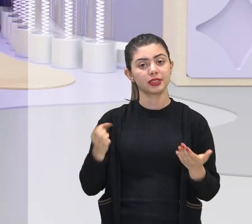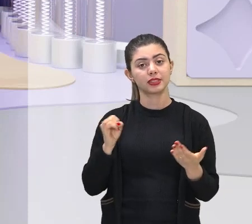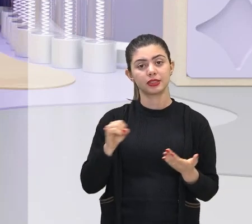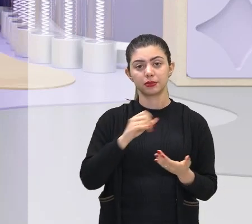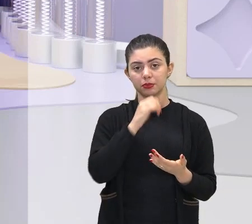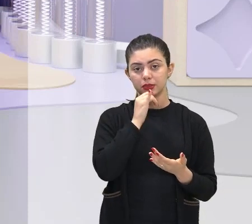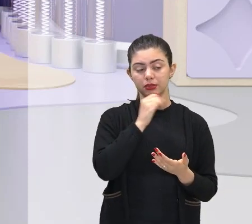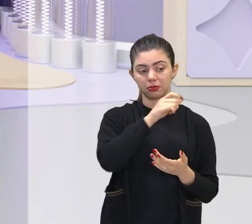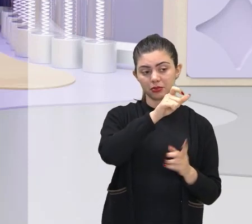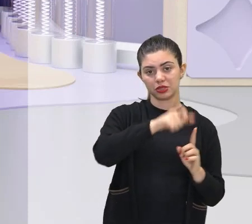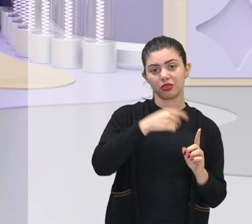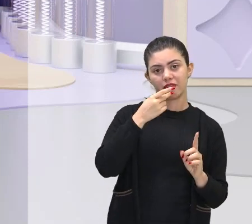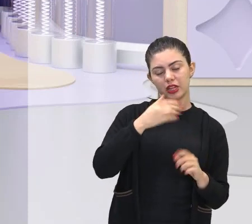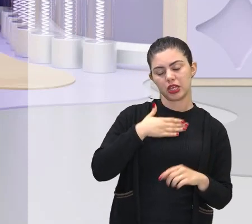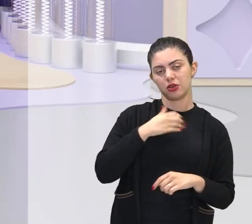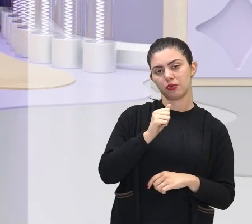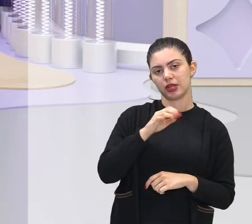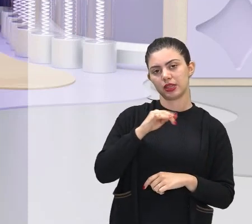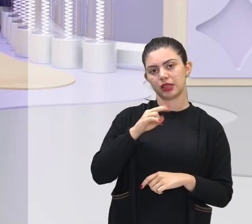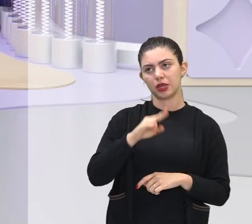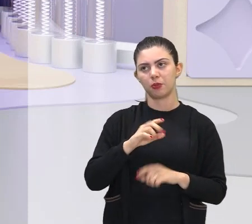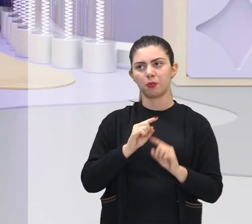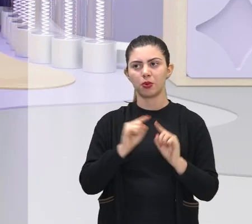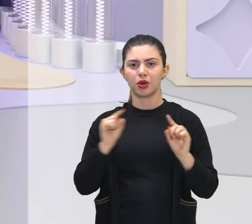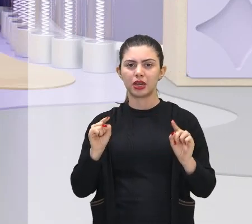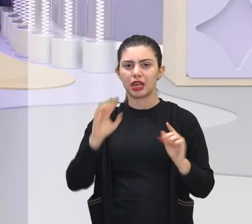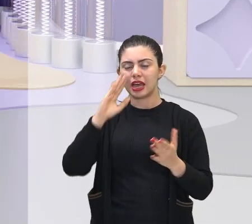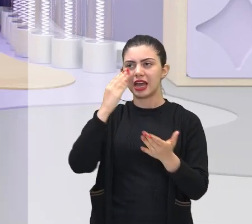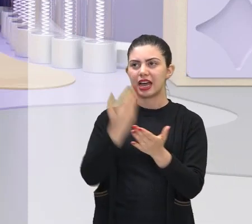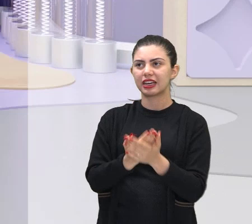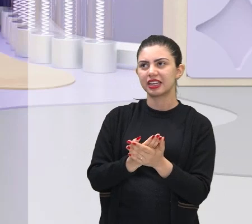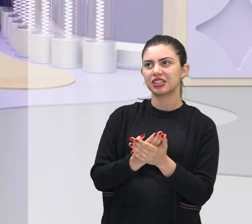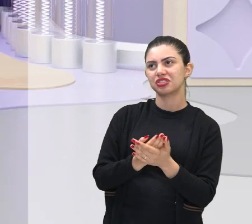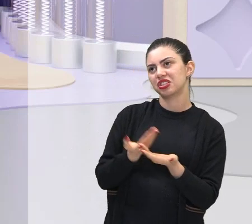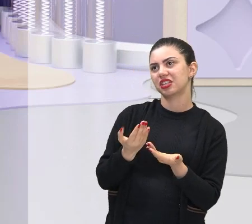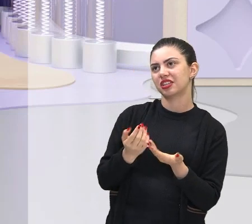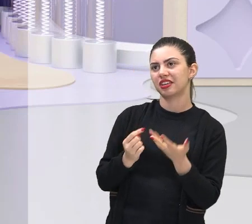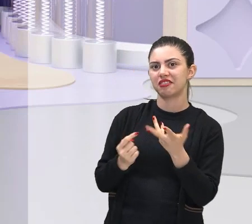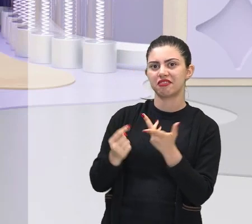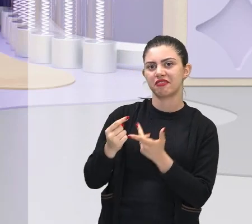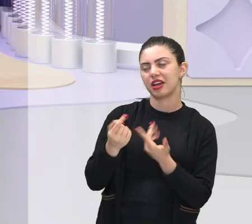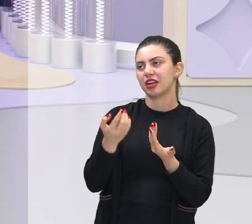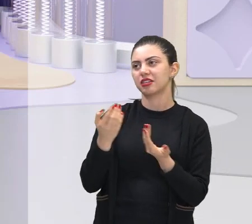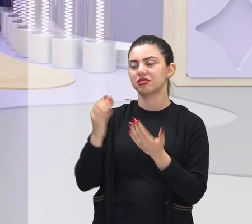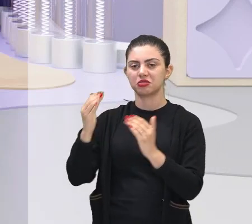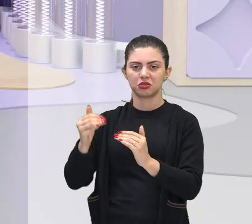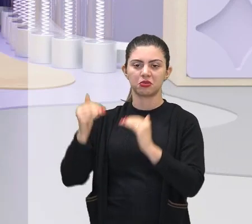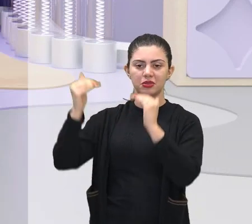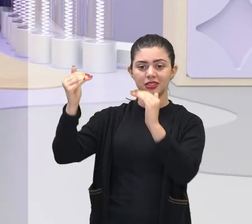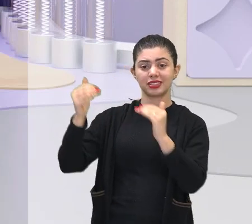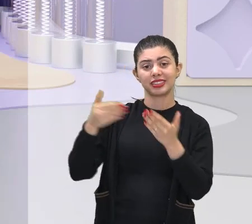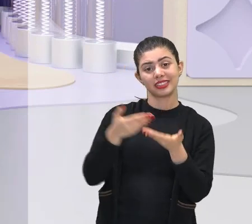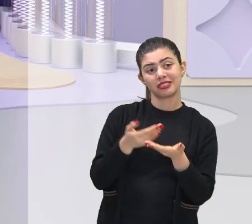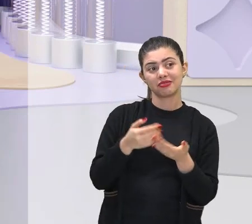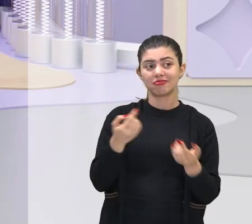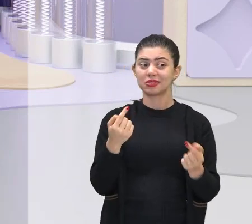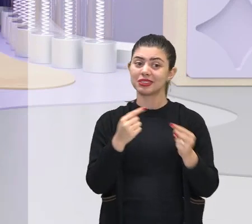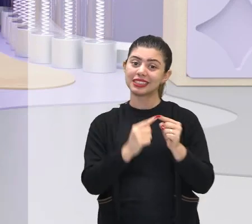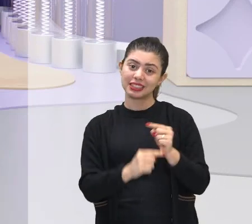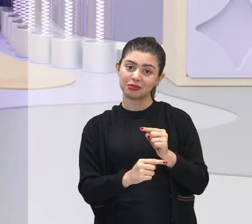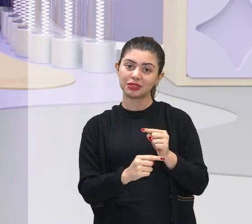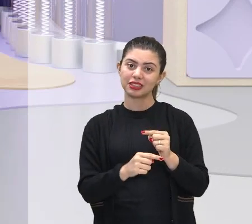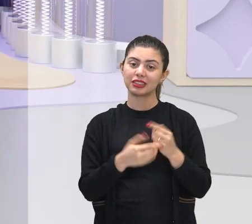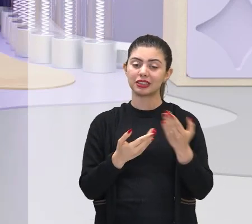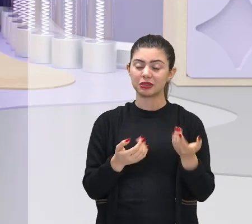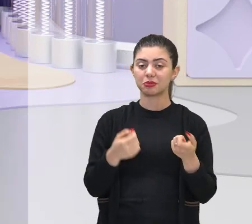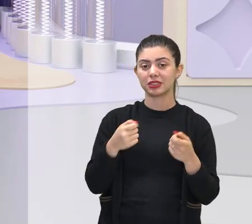se diz ateu, mas até acredita em superstição, em sexta-feira 13, por exemplo, então você não é bem ateu, Vamos escolher